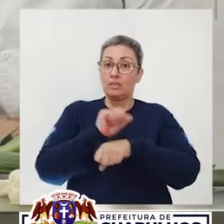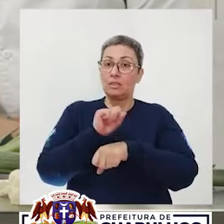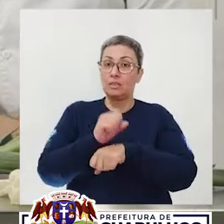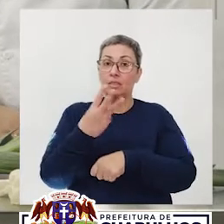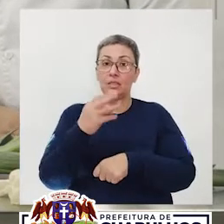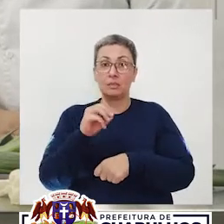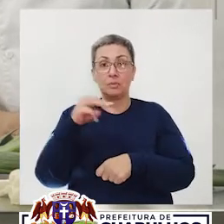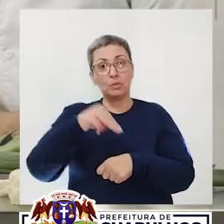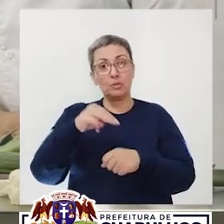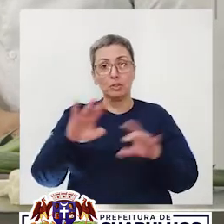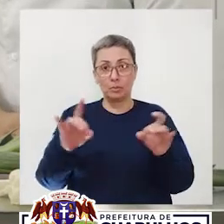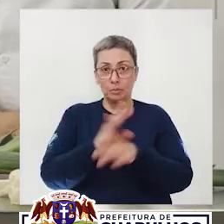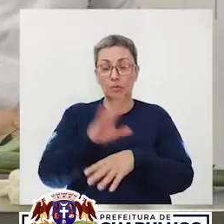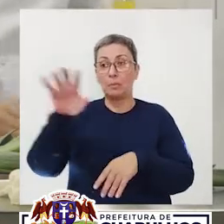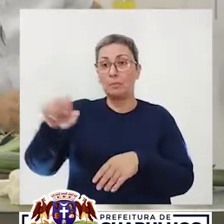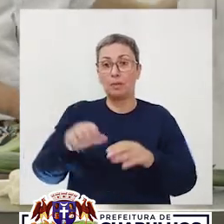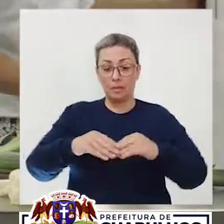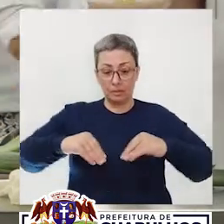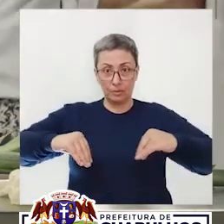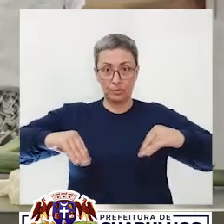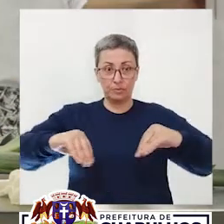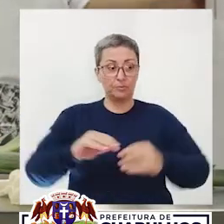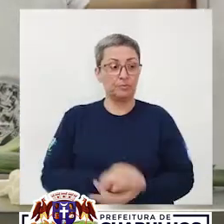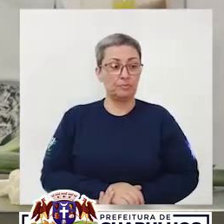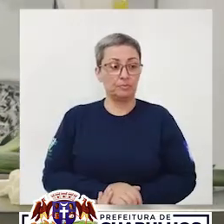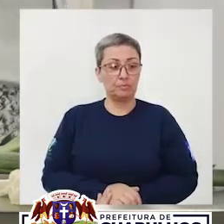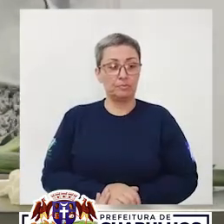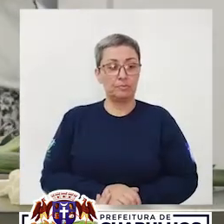Agora que já passou 30 minutos, David, por favor, pega a massa na geladeira.